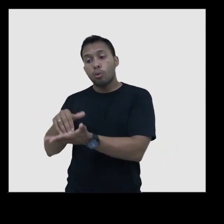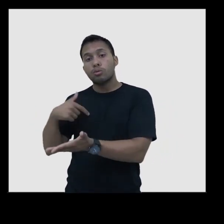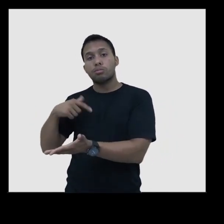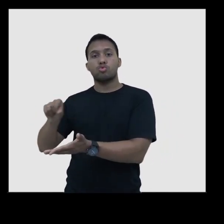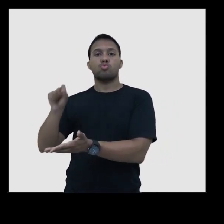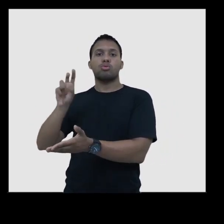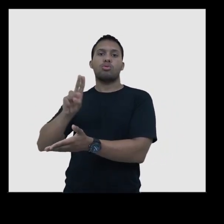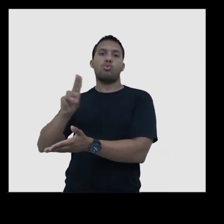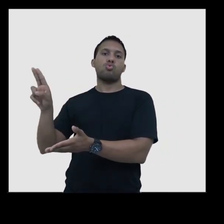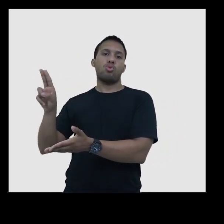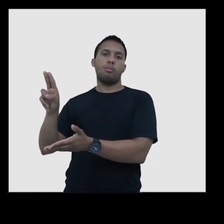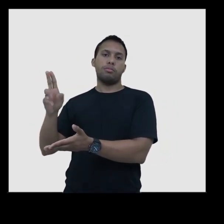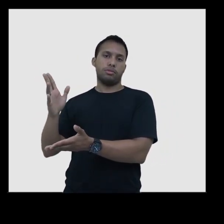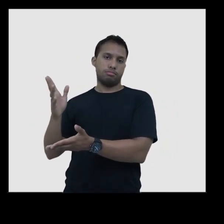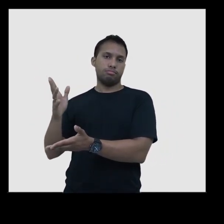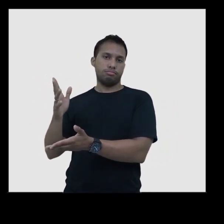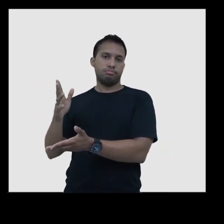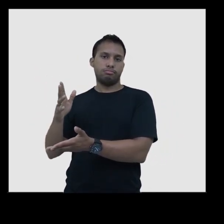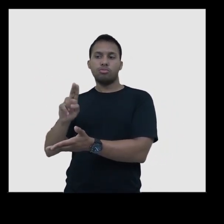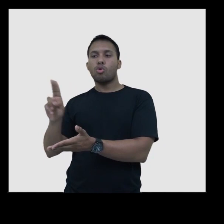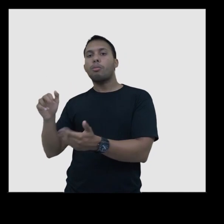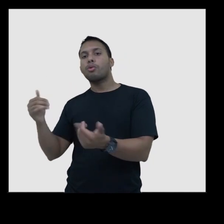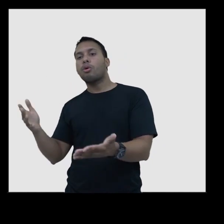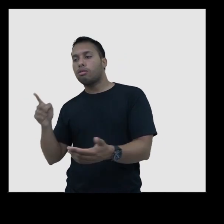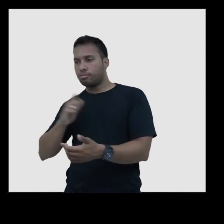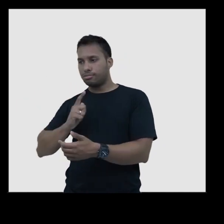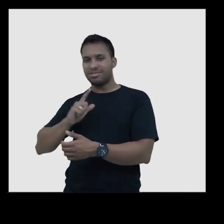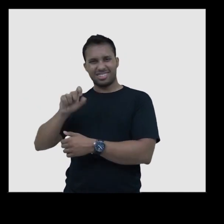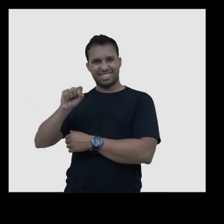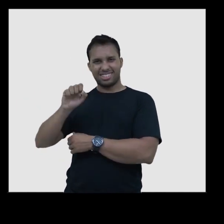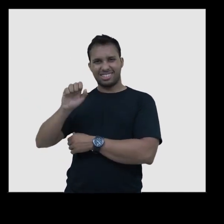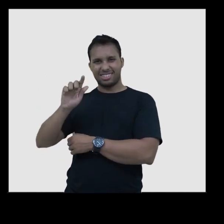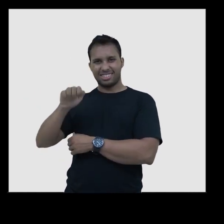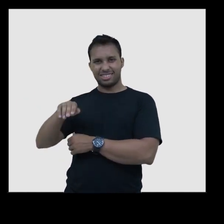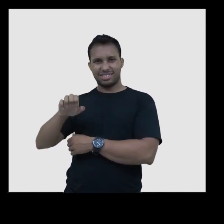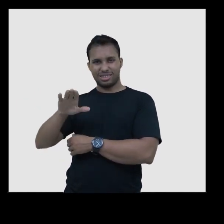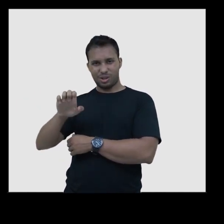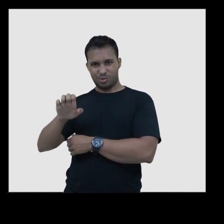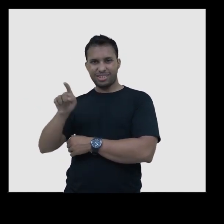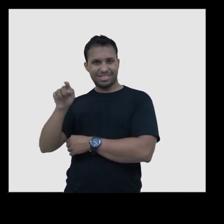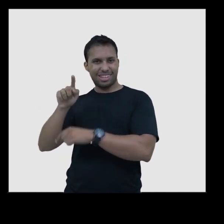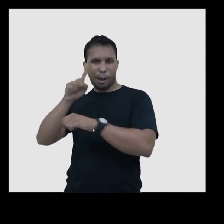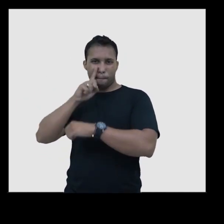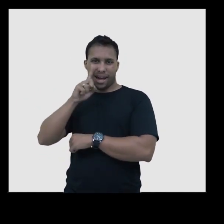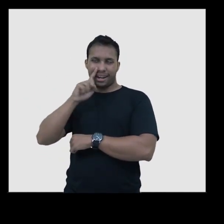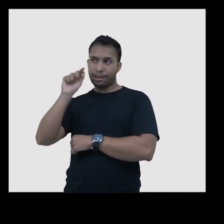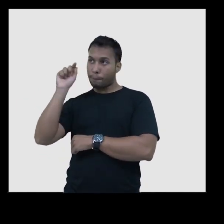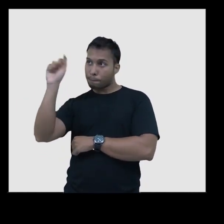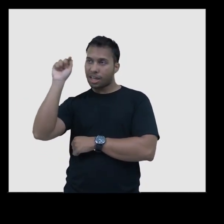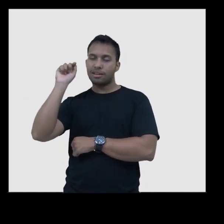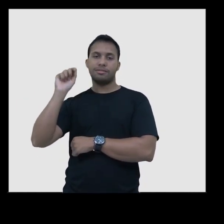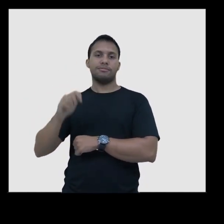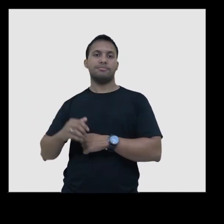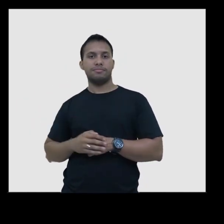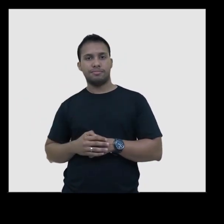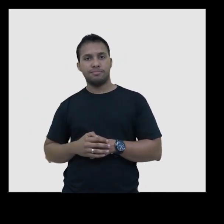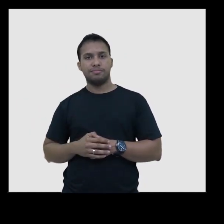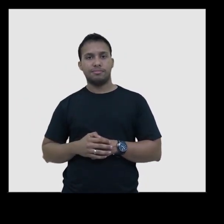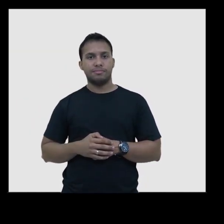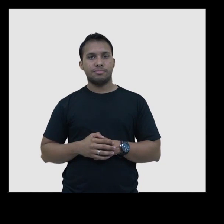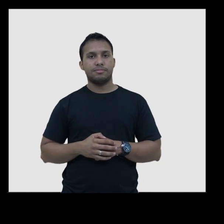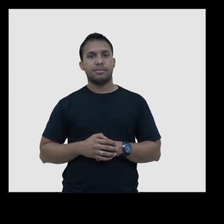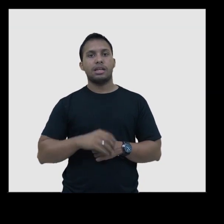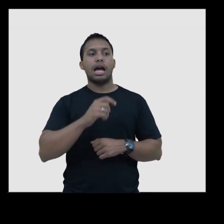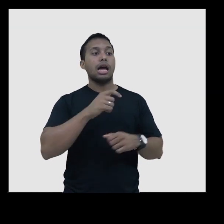Por último aqui eu vou escolher o nome do arquivo para salvar. Aqui está como sequência em 1.mp4, nesse linkzinho amarelo, eu vou dar um clique